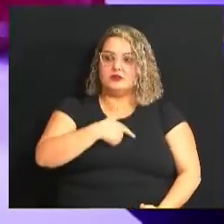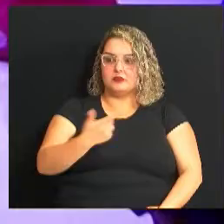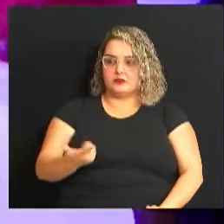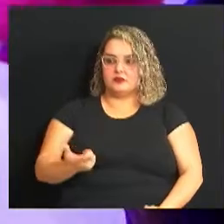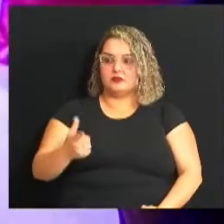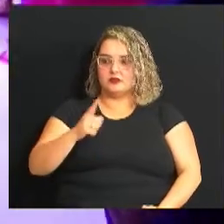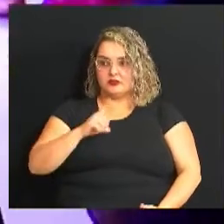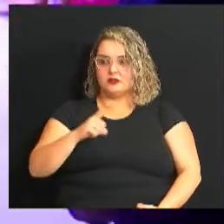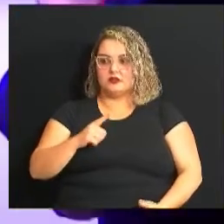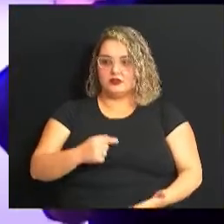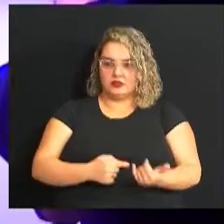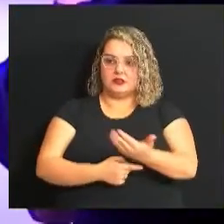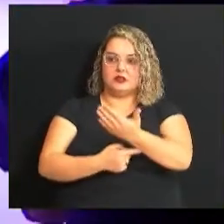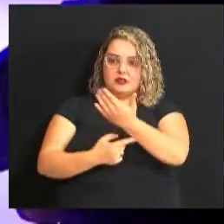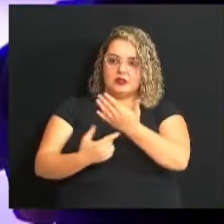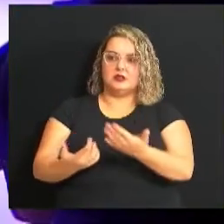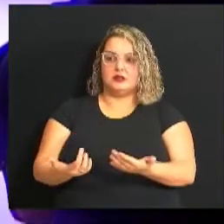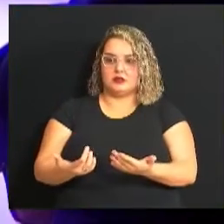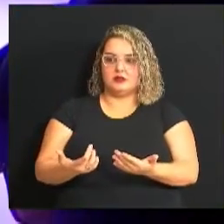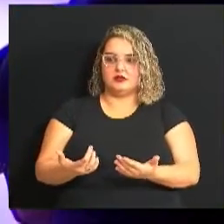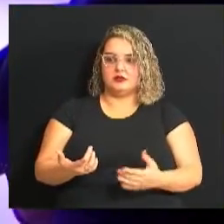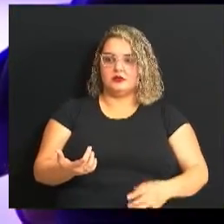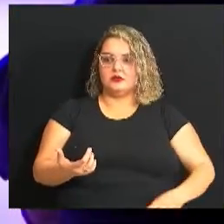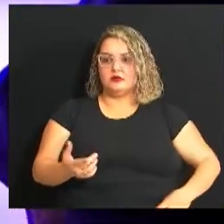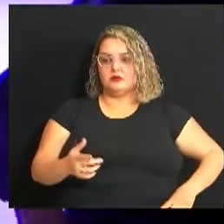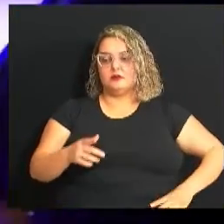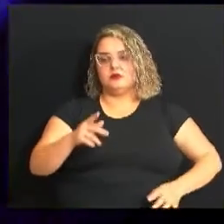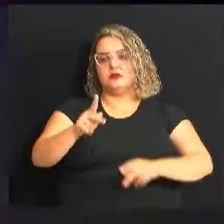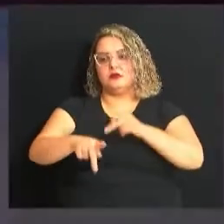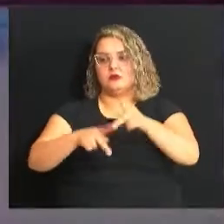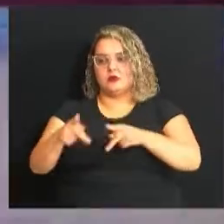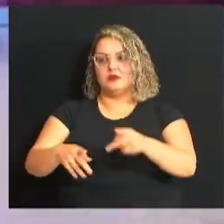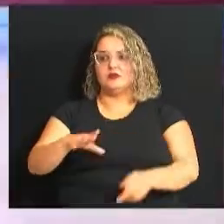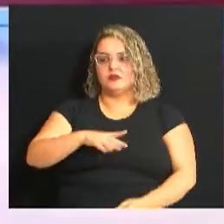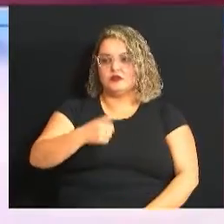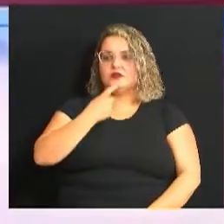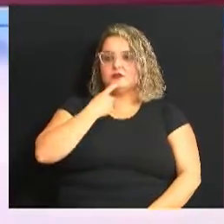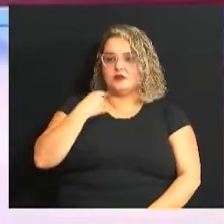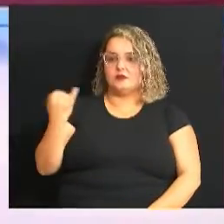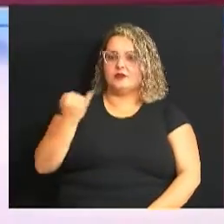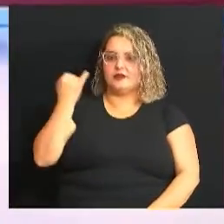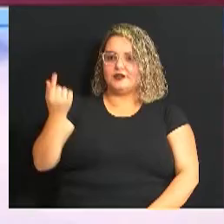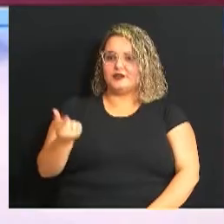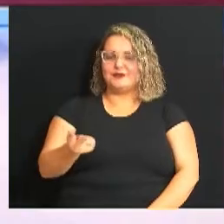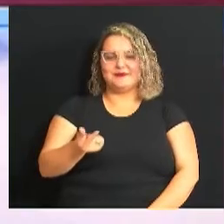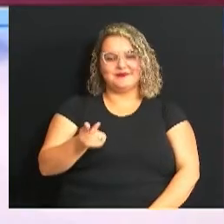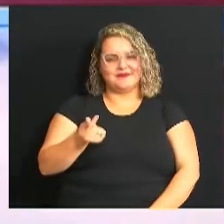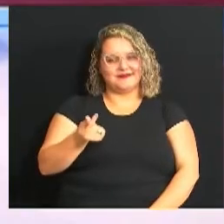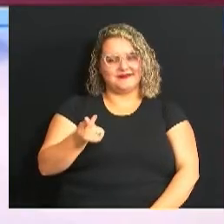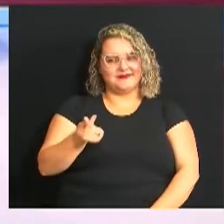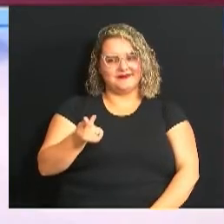traga tecnologia para o povo aqui de Campinas. Isso é muito importante.